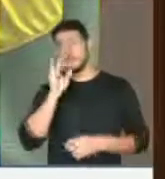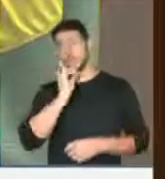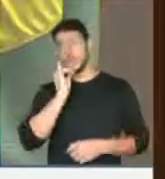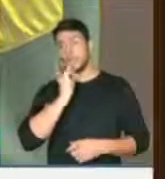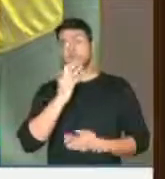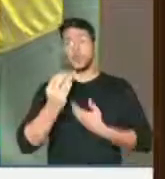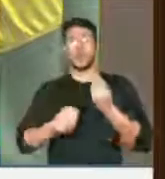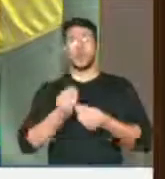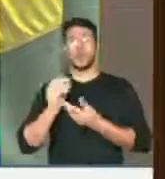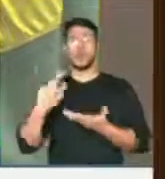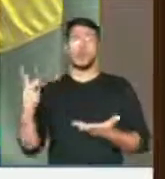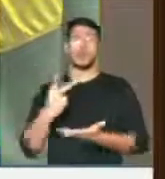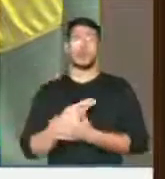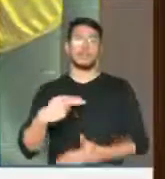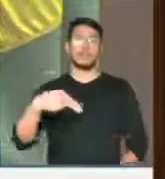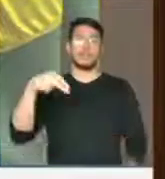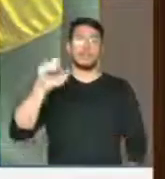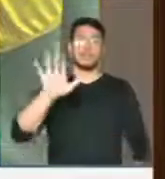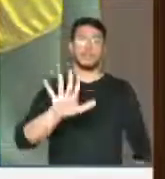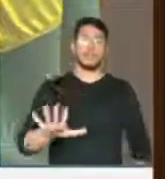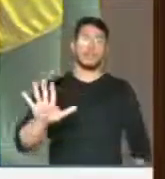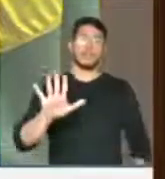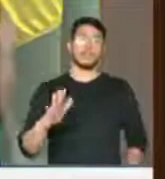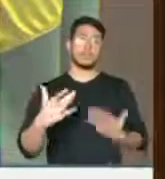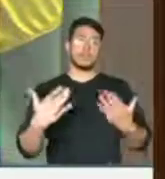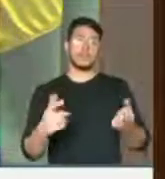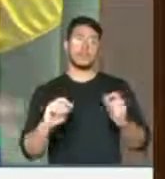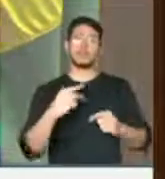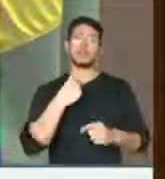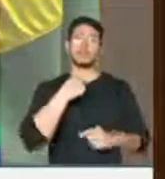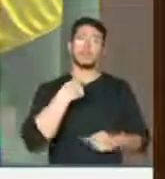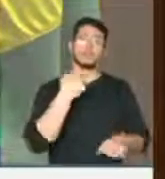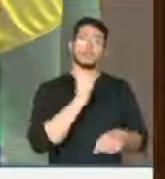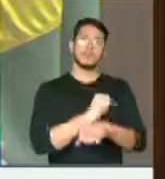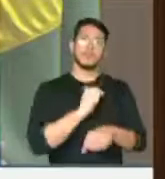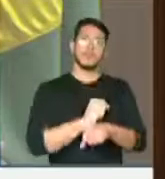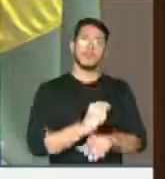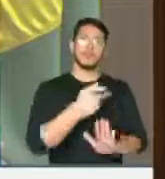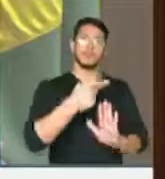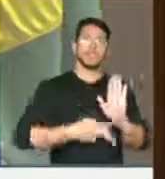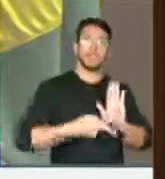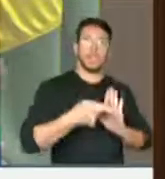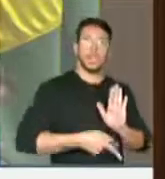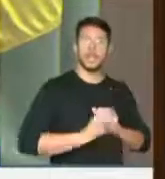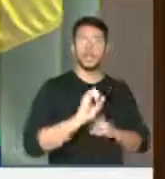fica esperando um projeto, uma licença, durante 2 anos para fazer um